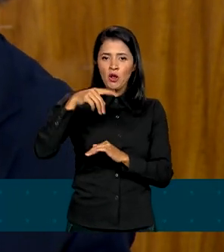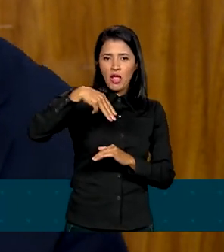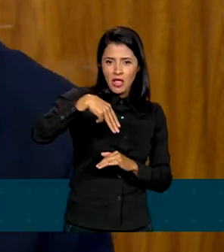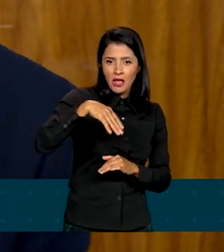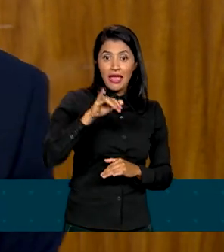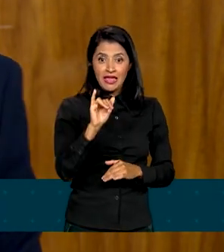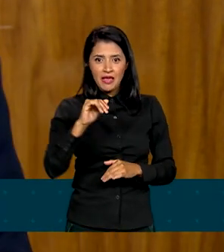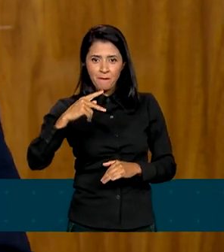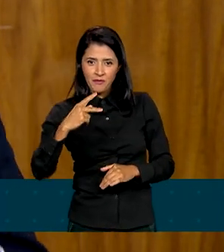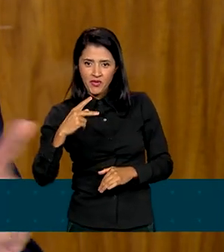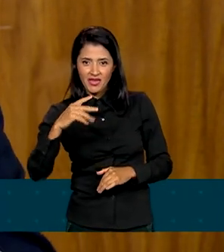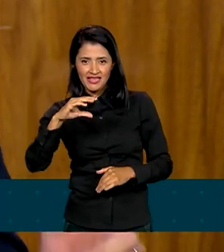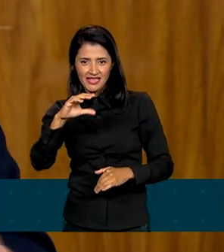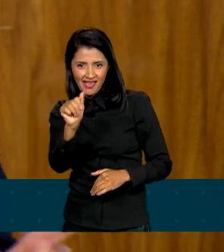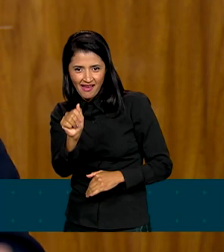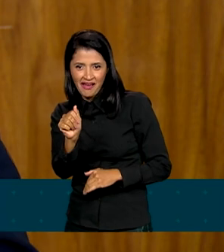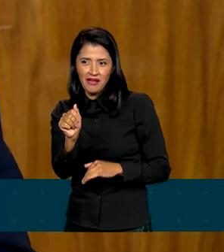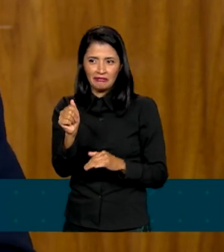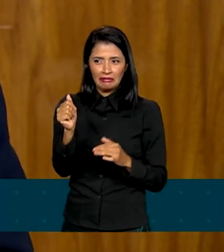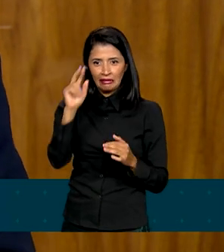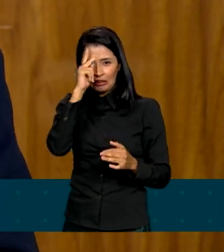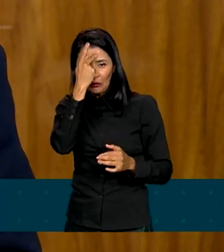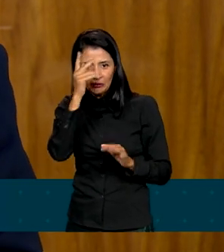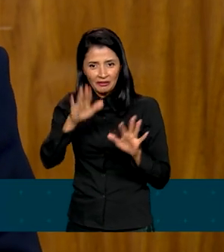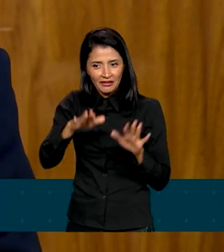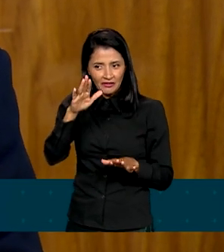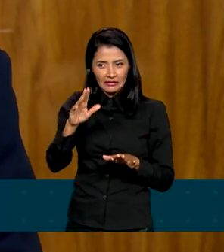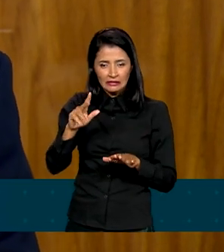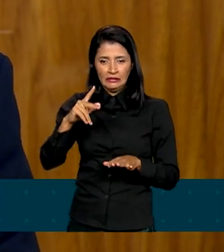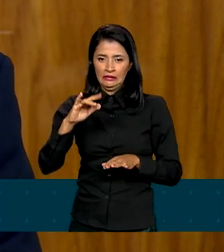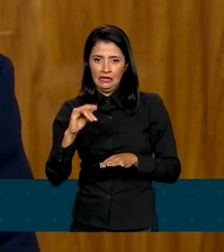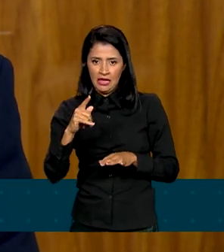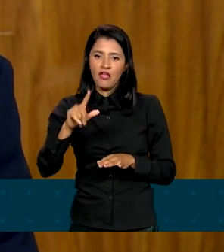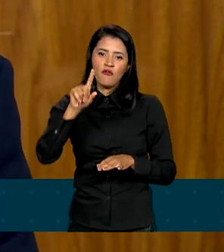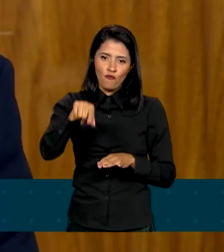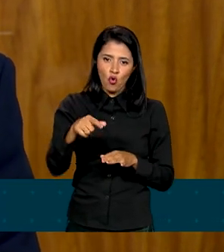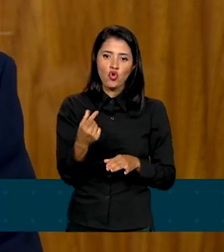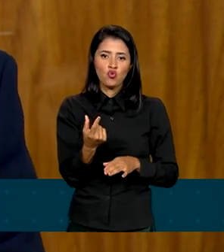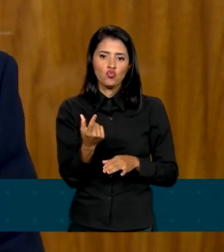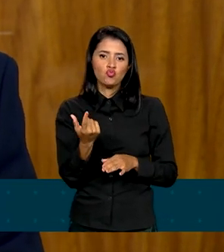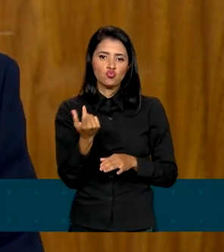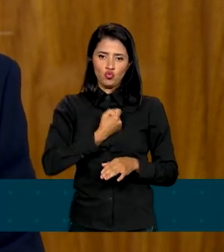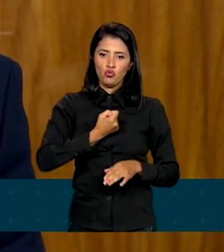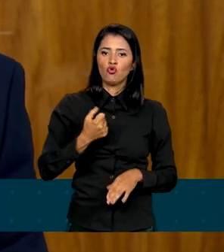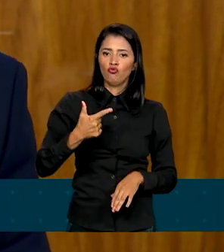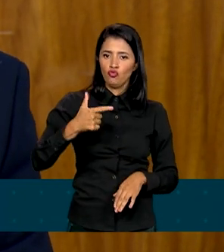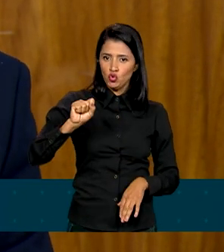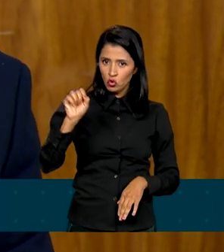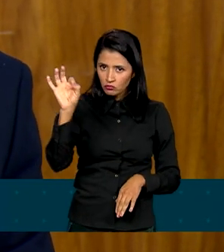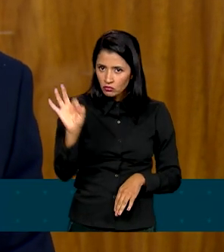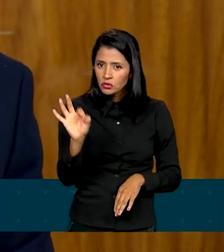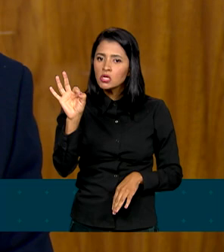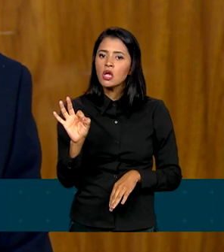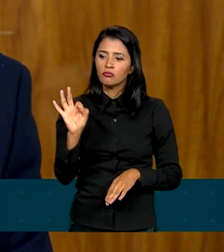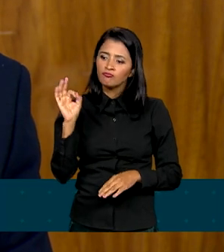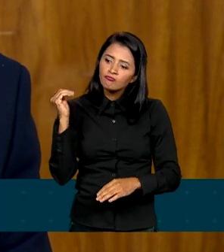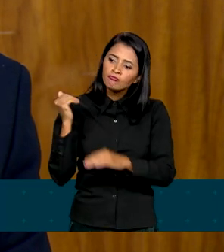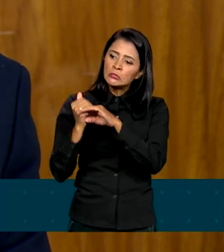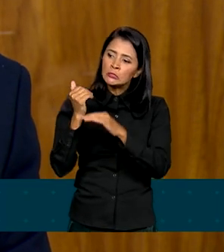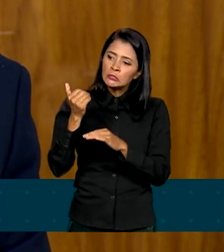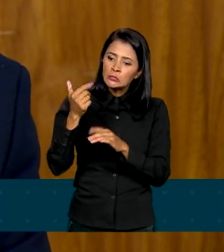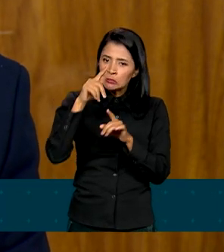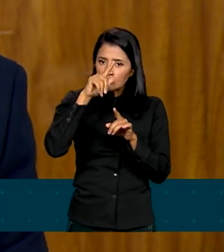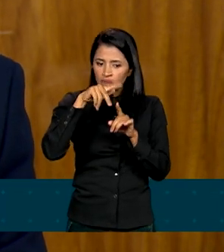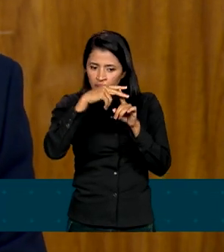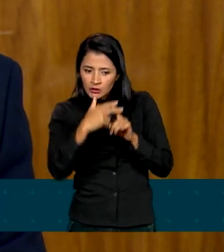pelo IPCA, não é o INCC, que eu confundo com a Constituição Civil, que foi de 28%, nós vamos estar... No